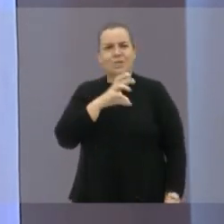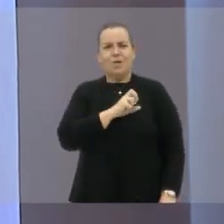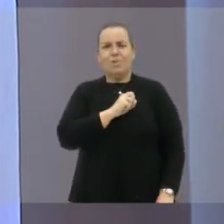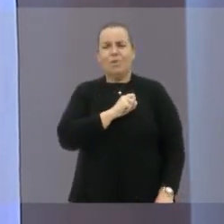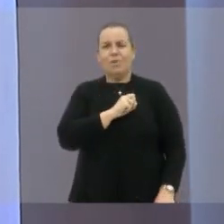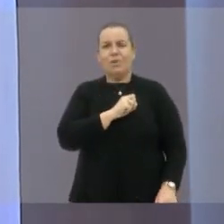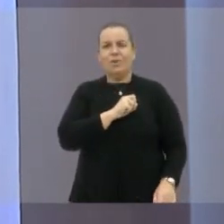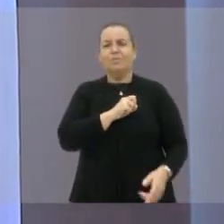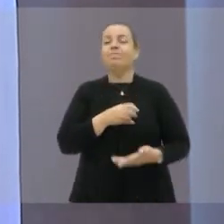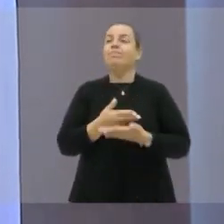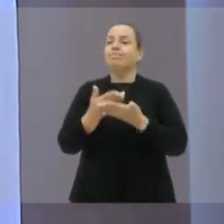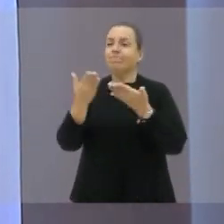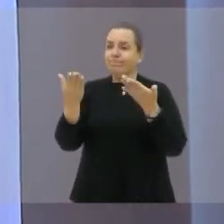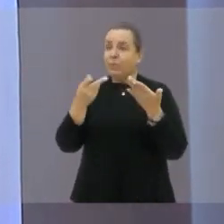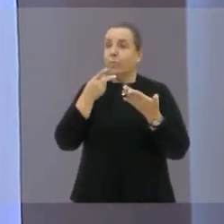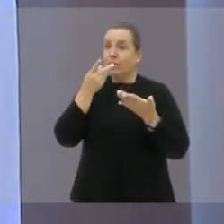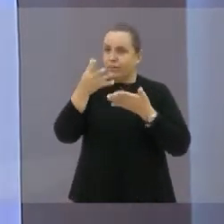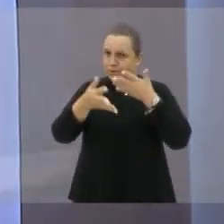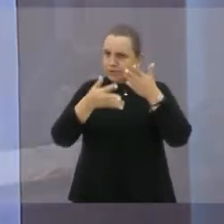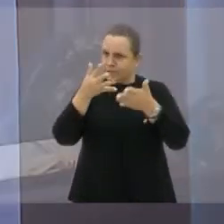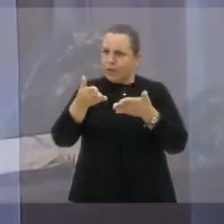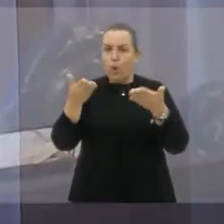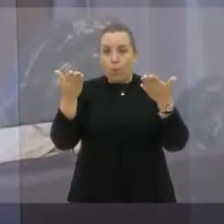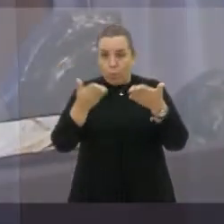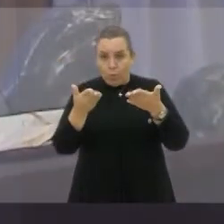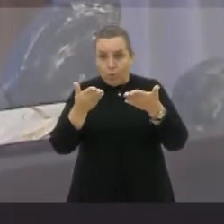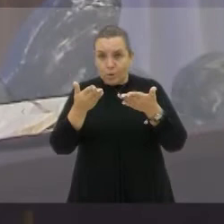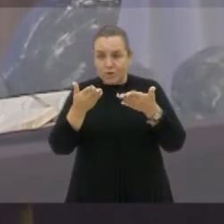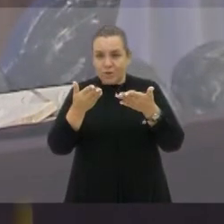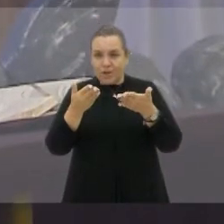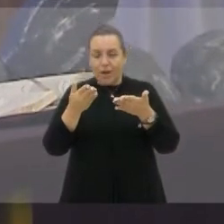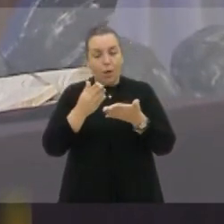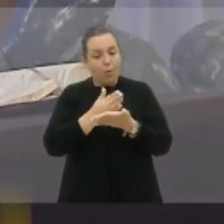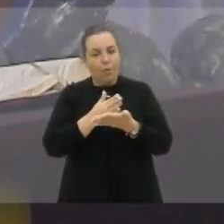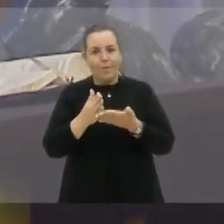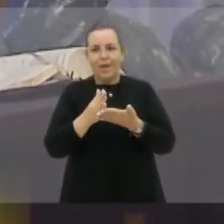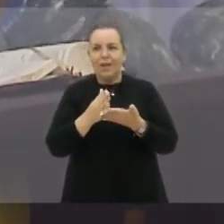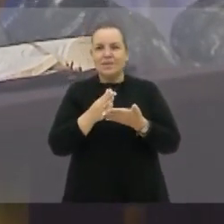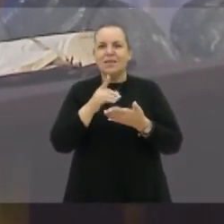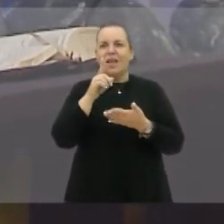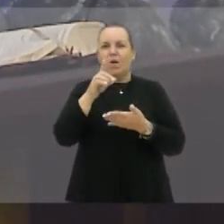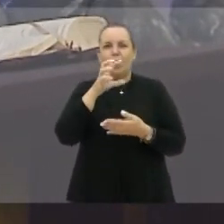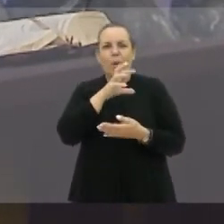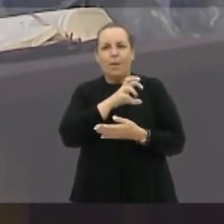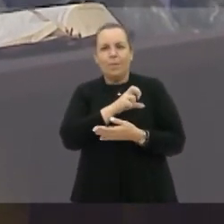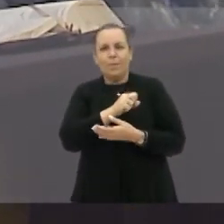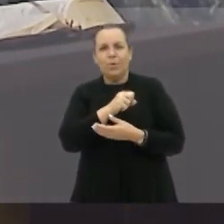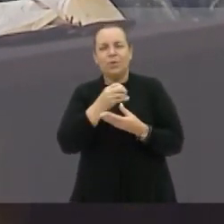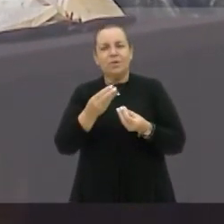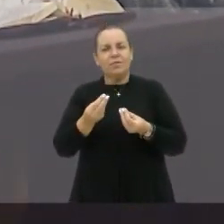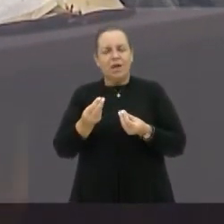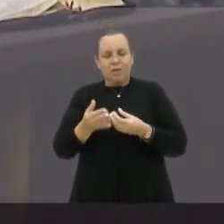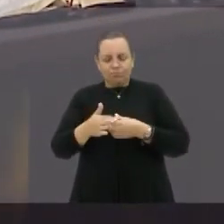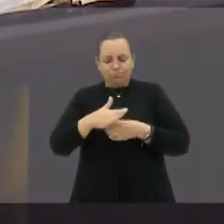para você, minha irmã, de hoje em diante, esse amor invade o teu